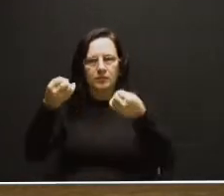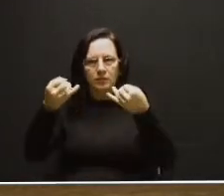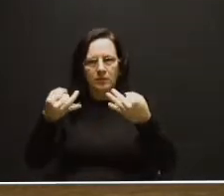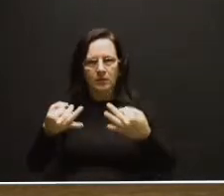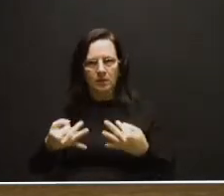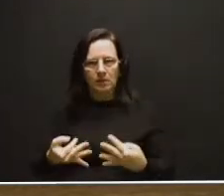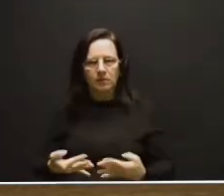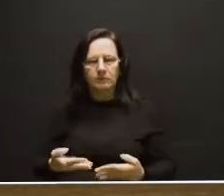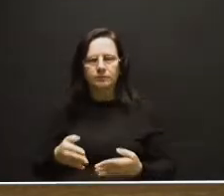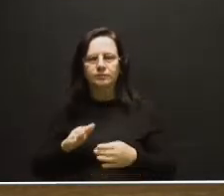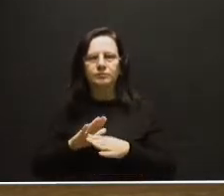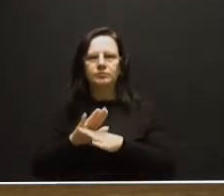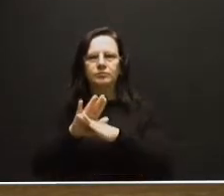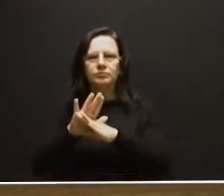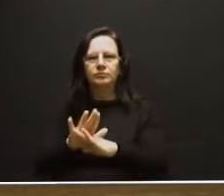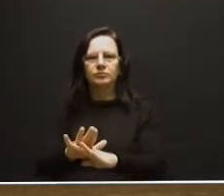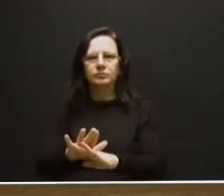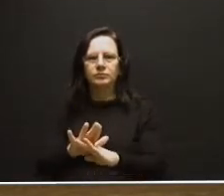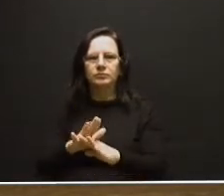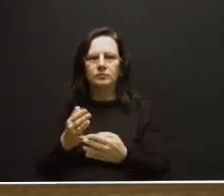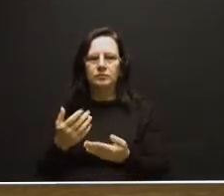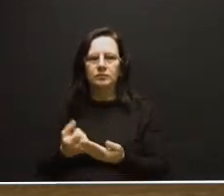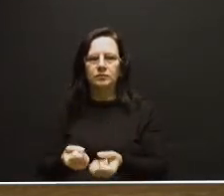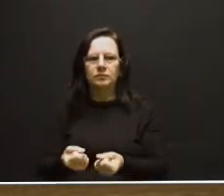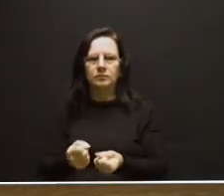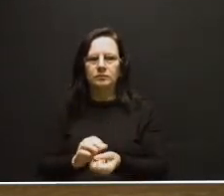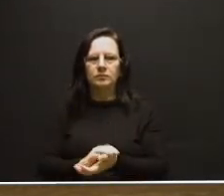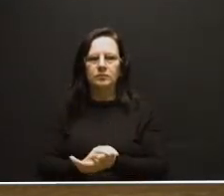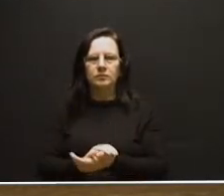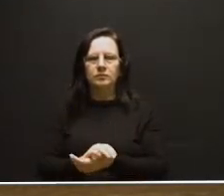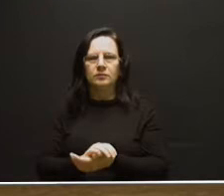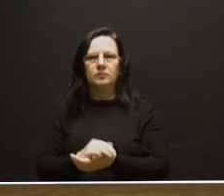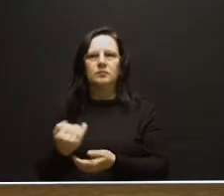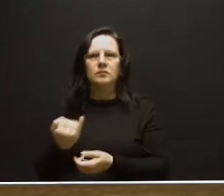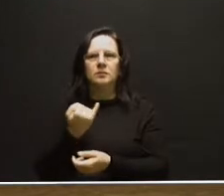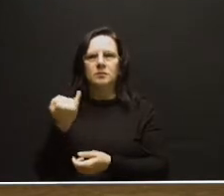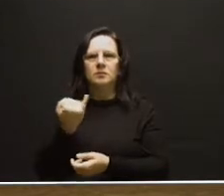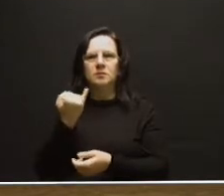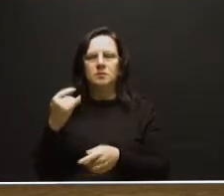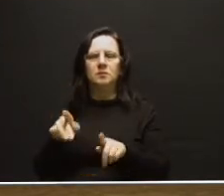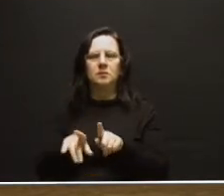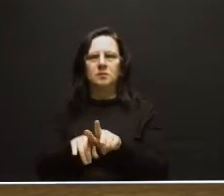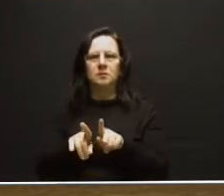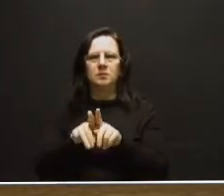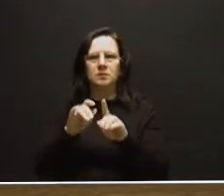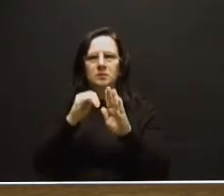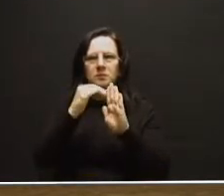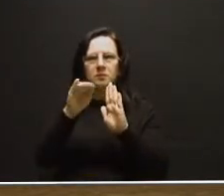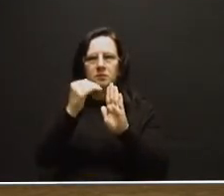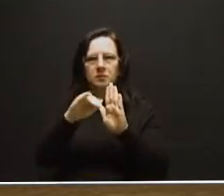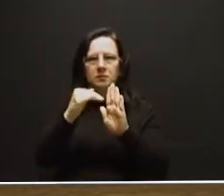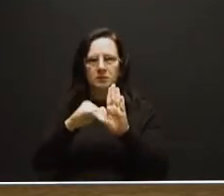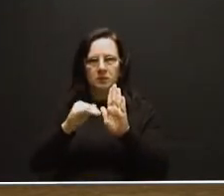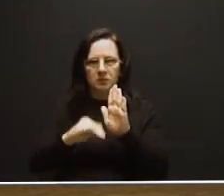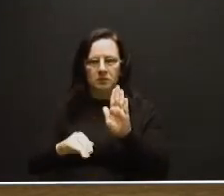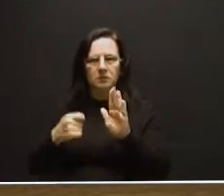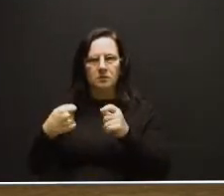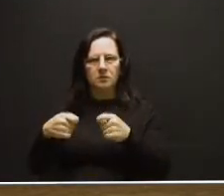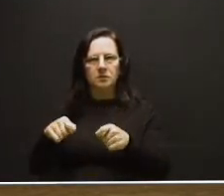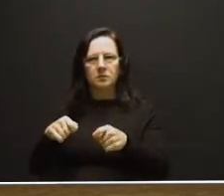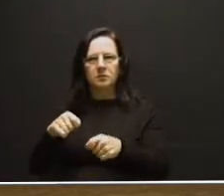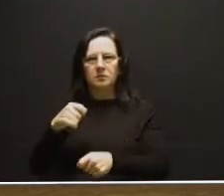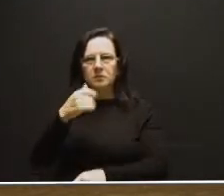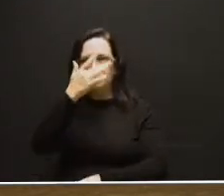no atendimento eu acho importante também as informações para um possível retorno desse